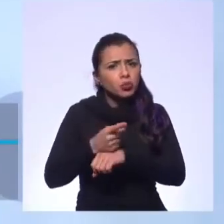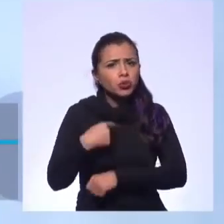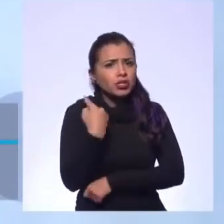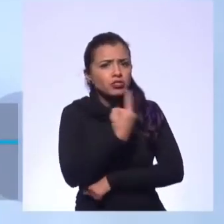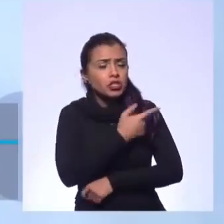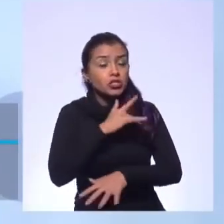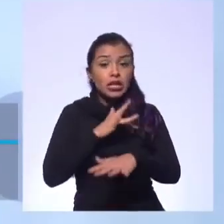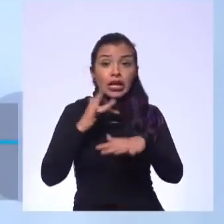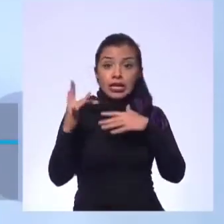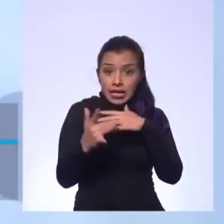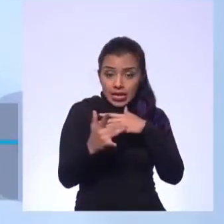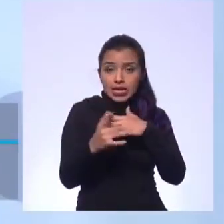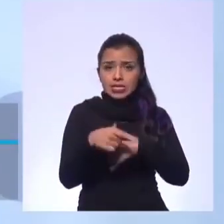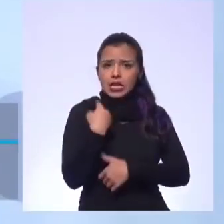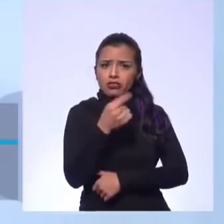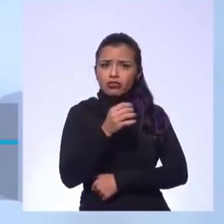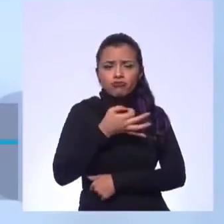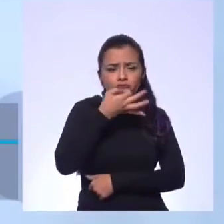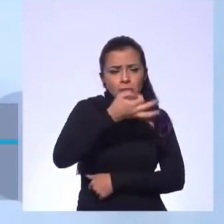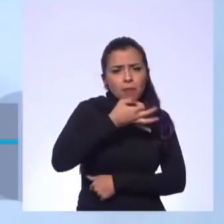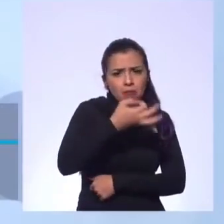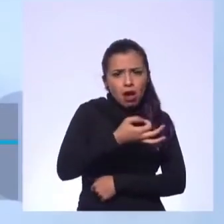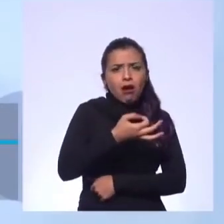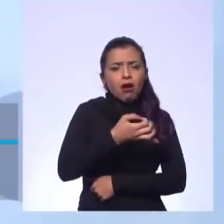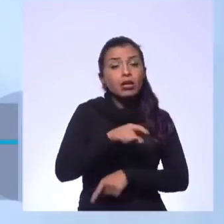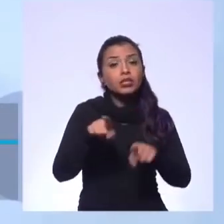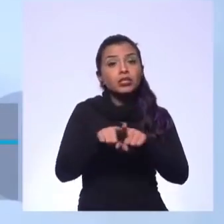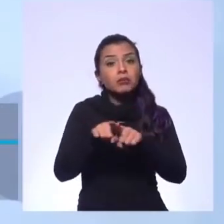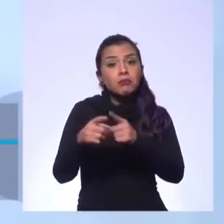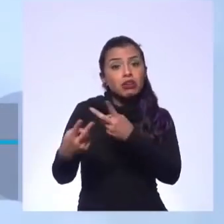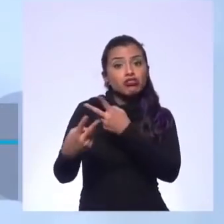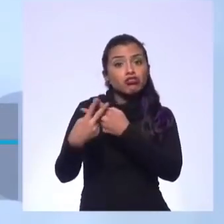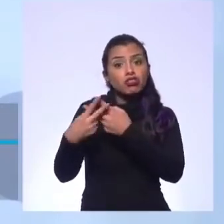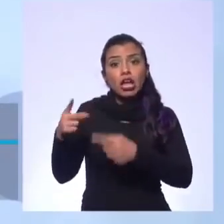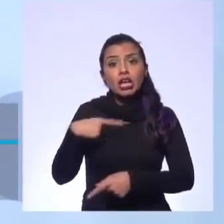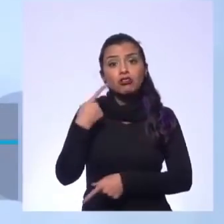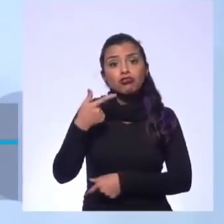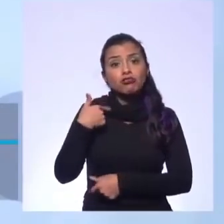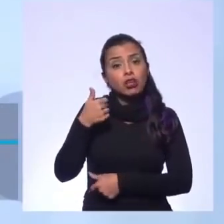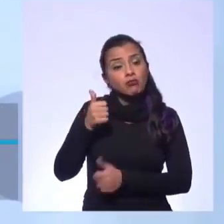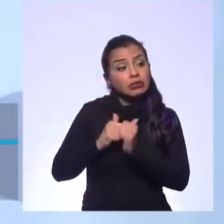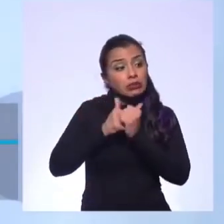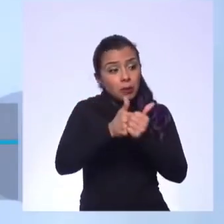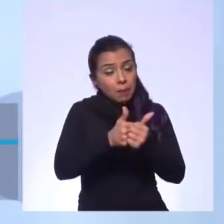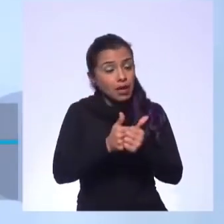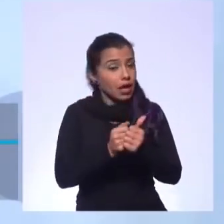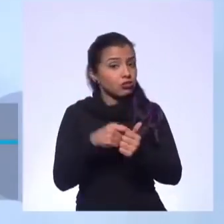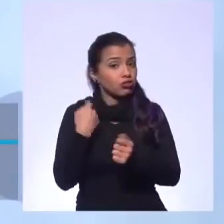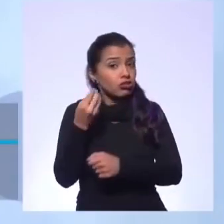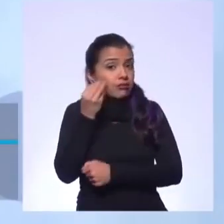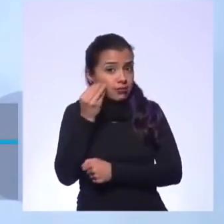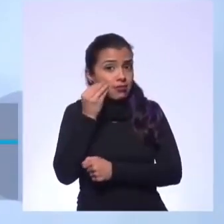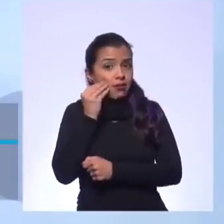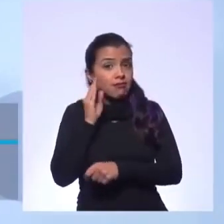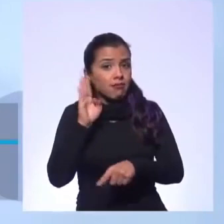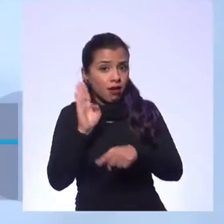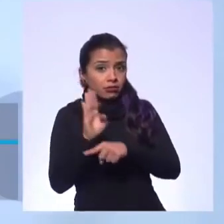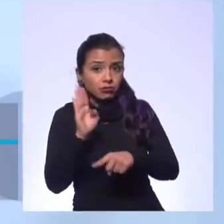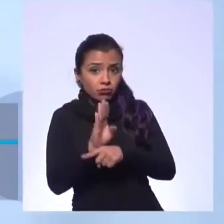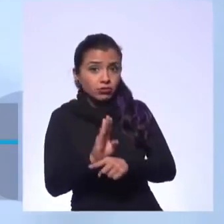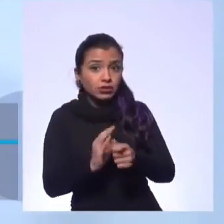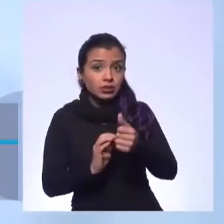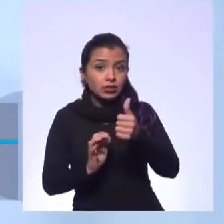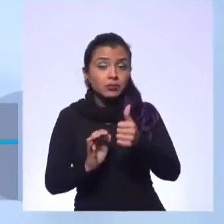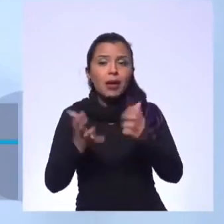olhada nos comentários aí depois, as perguntas, ou até pode marcar nas redes sociais também, que a gente, o que puder, a gente tira essa dúvida.